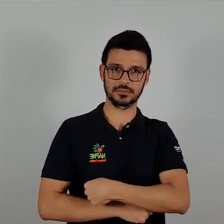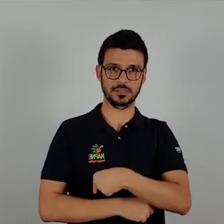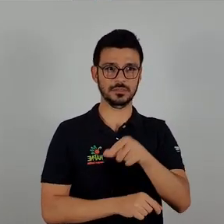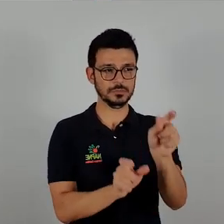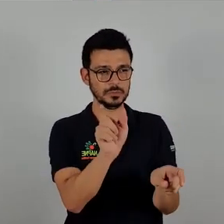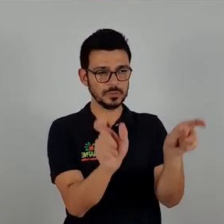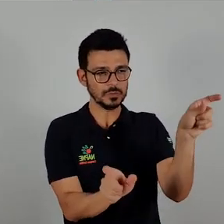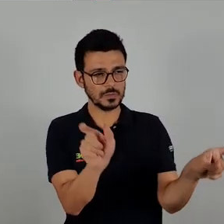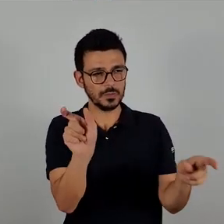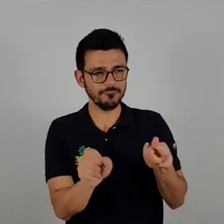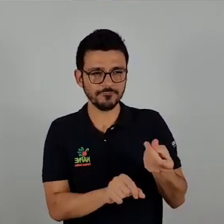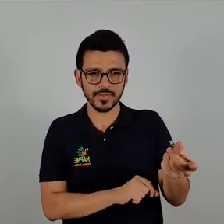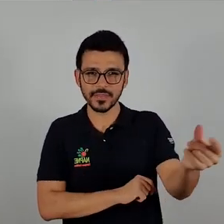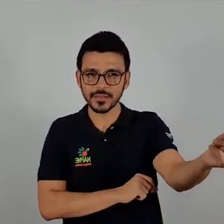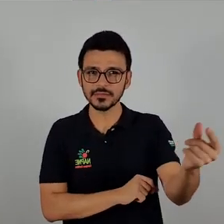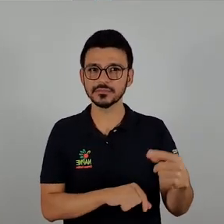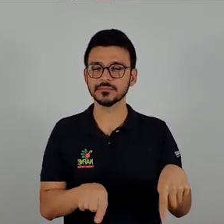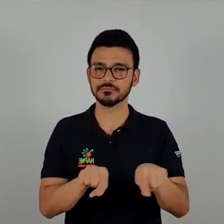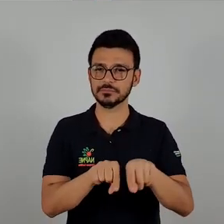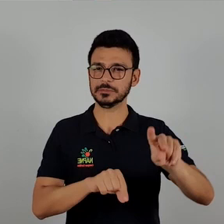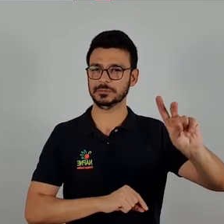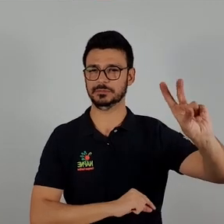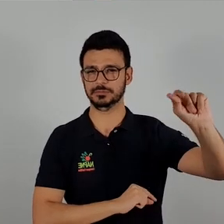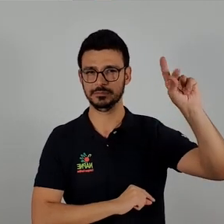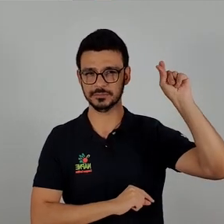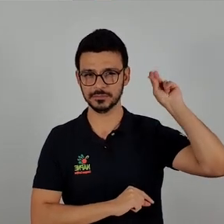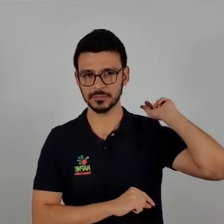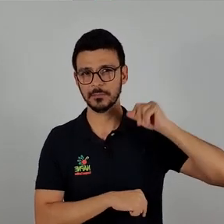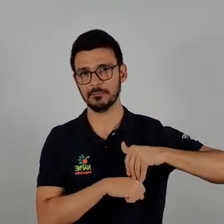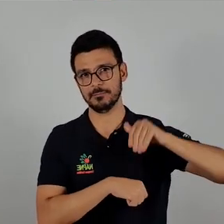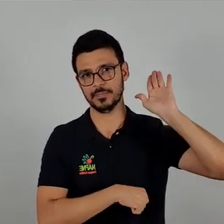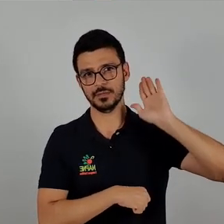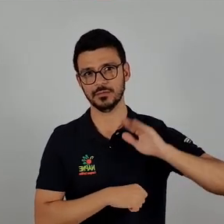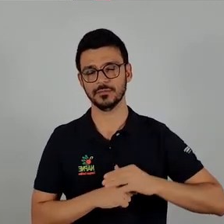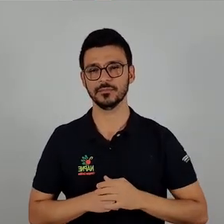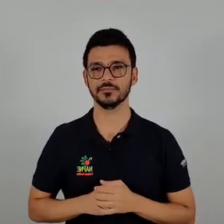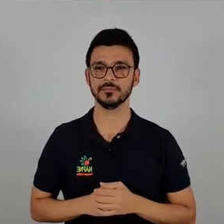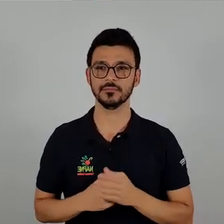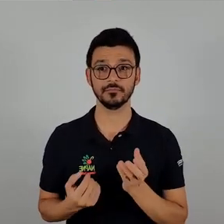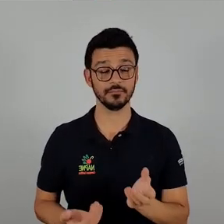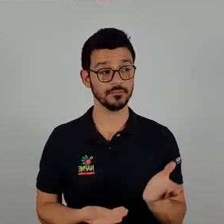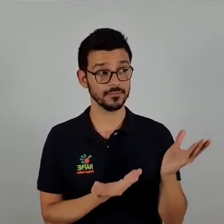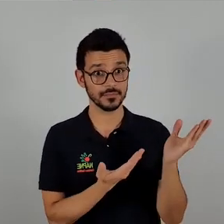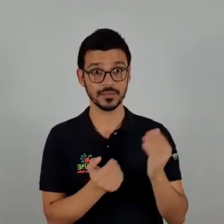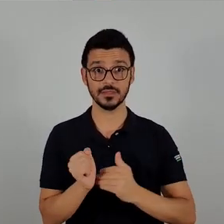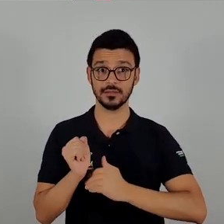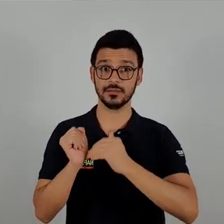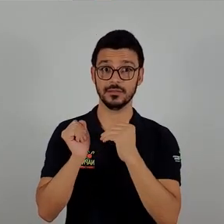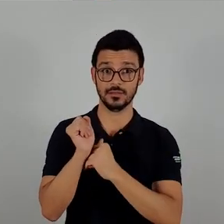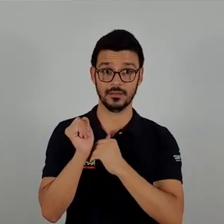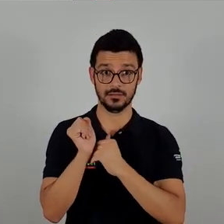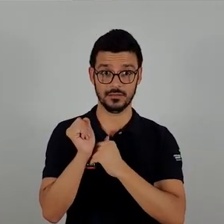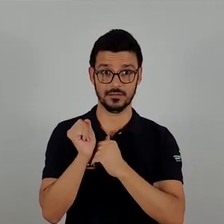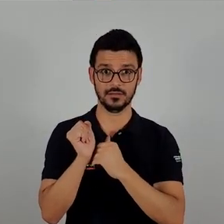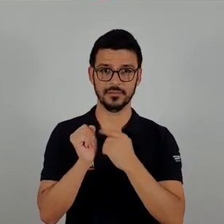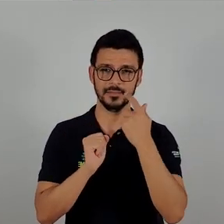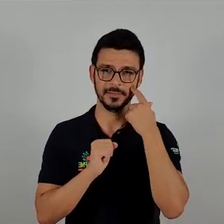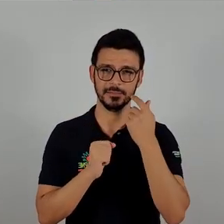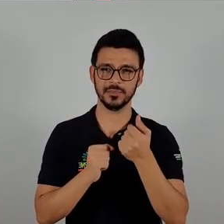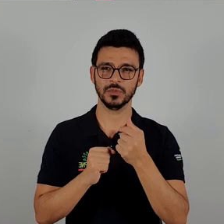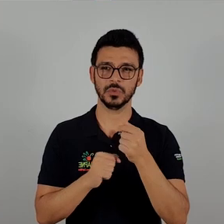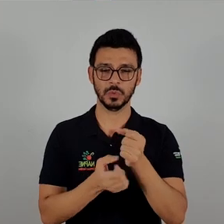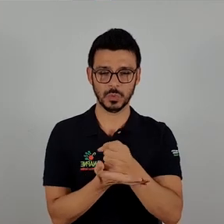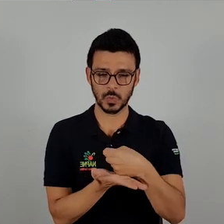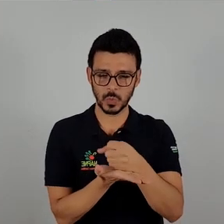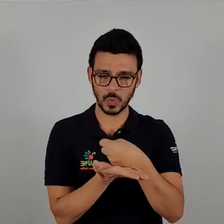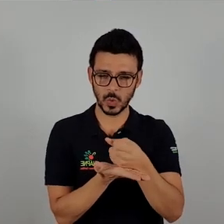Então eu não trato um diabetes, eu não trato uma cardiopatia, eu não trato um problema de coluna, eu trato o